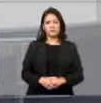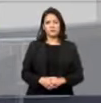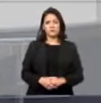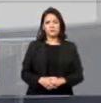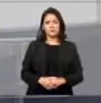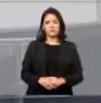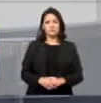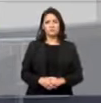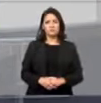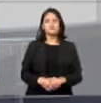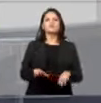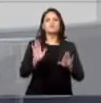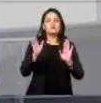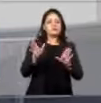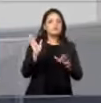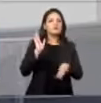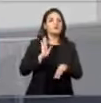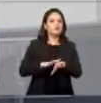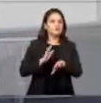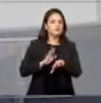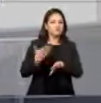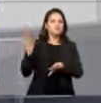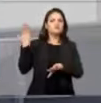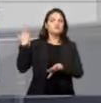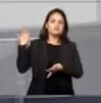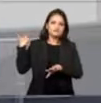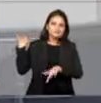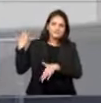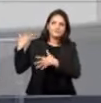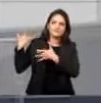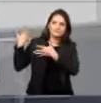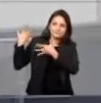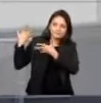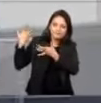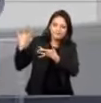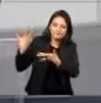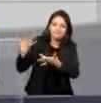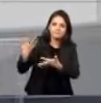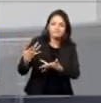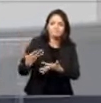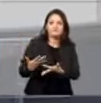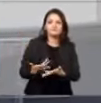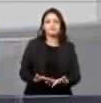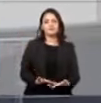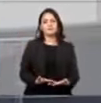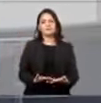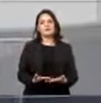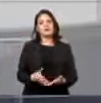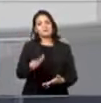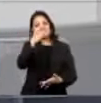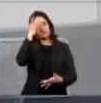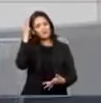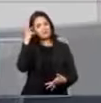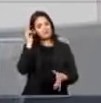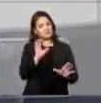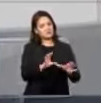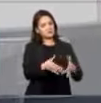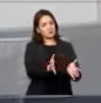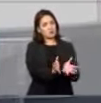E que vem de muito tempo. Nós somos meio vistos como